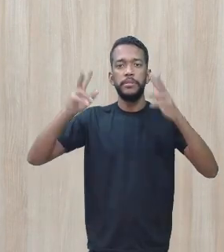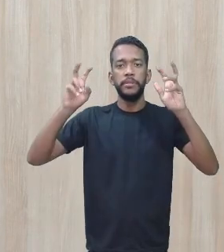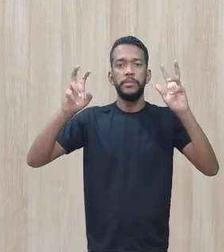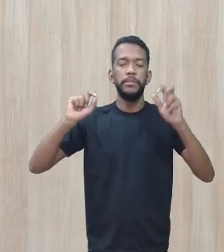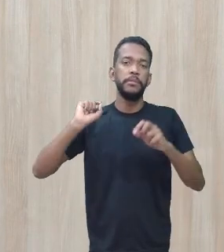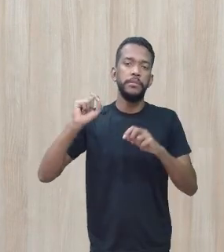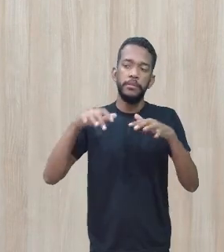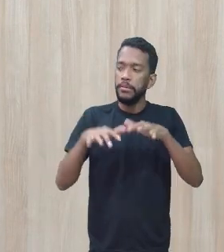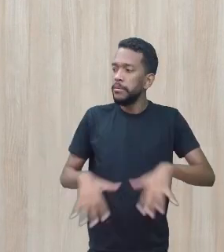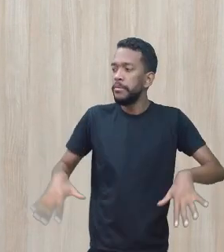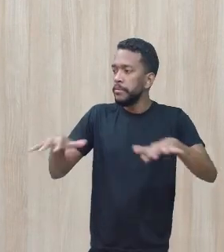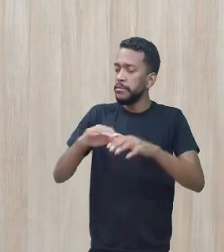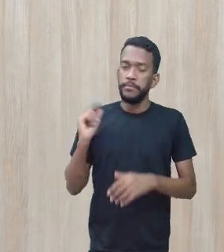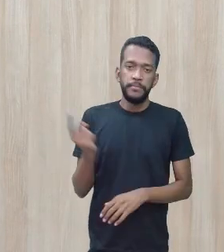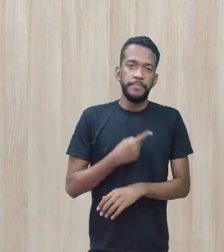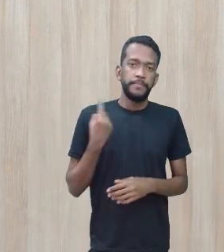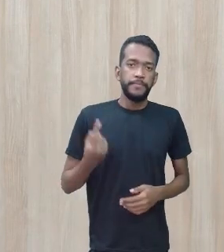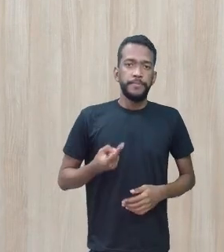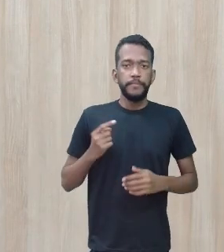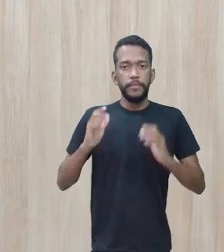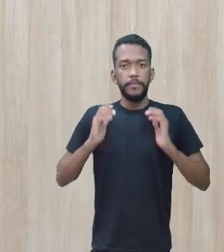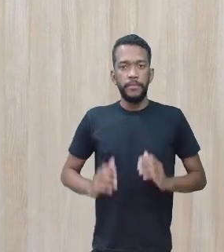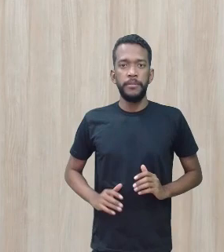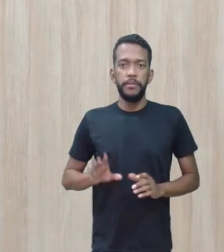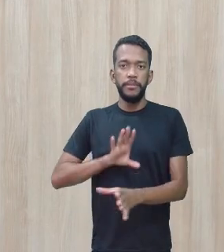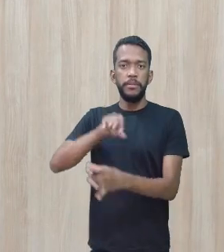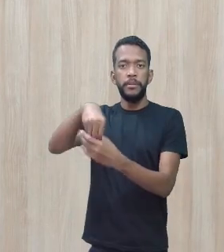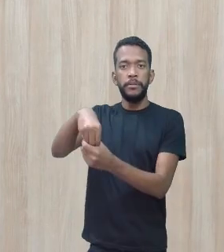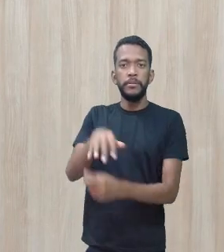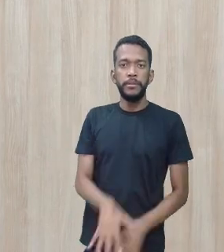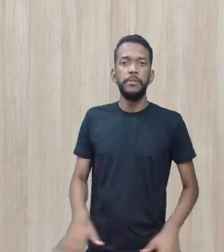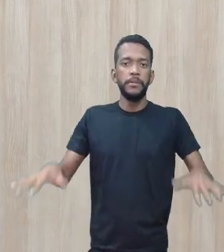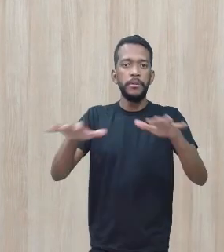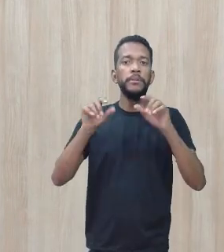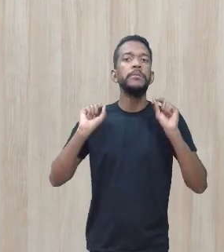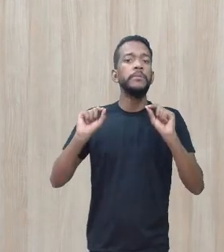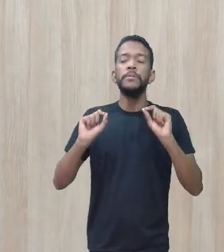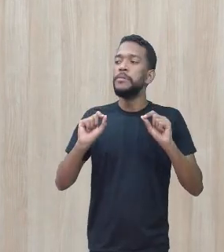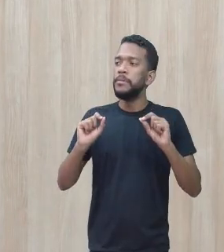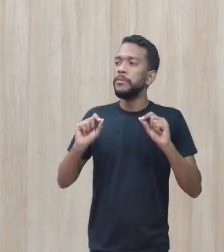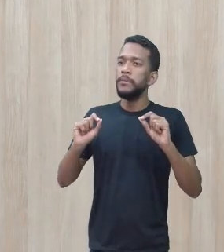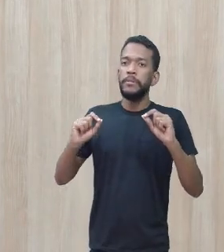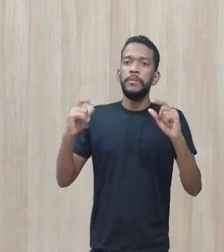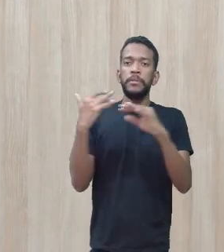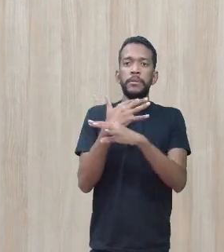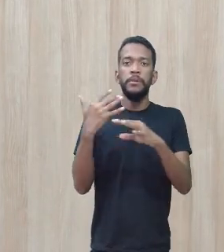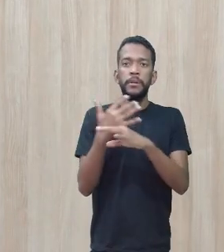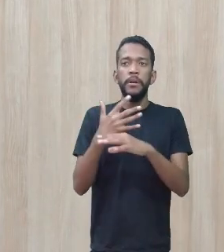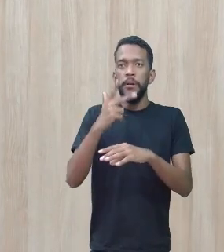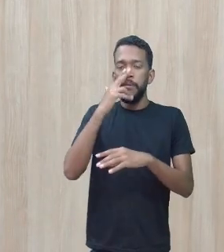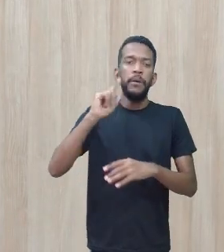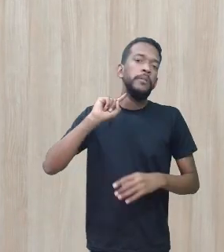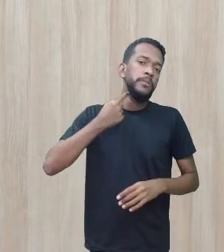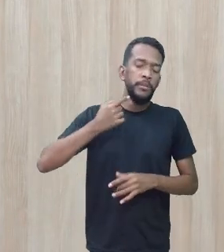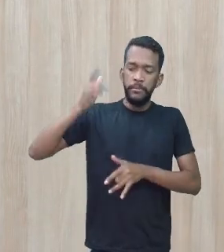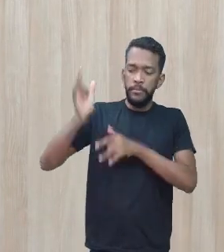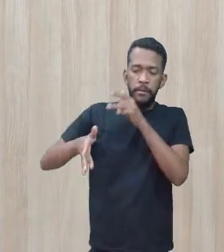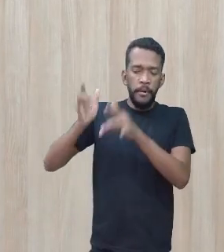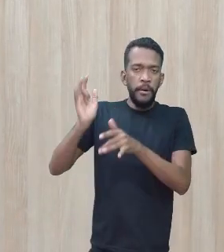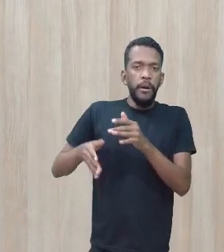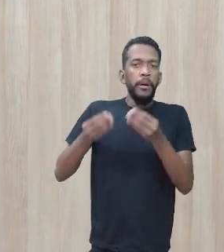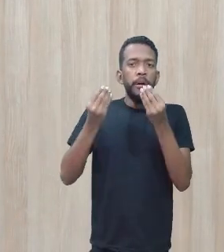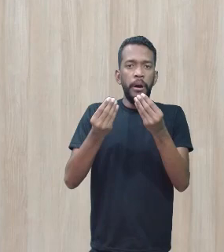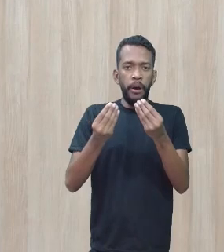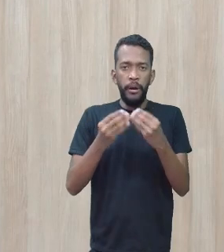é esse cenário nosso, esse comportamento nosso diante dessa necessidade de descartar alguns resíduos.